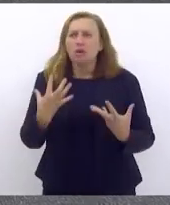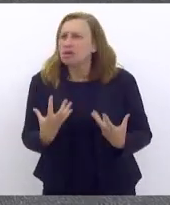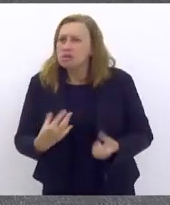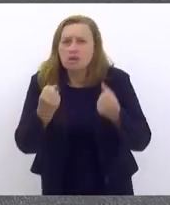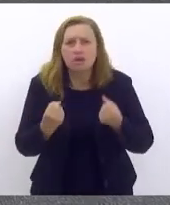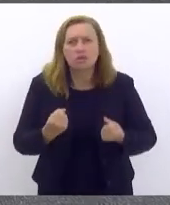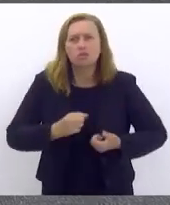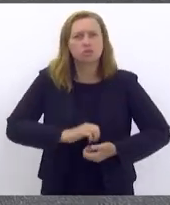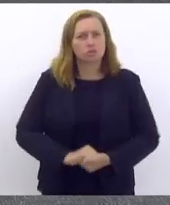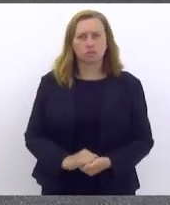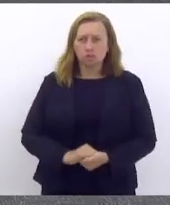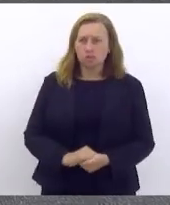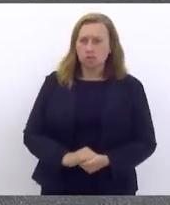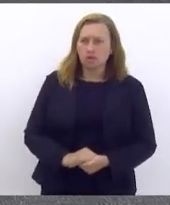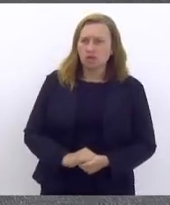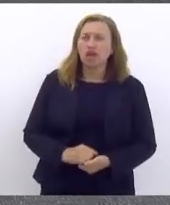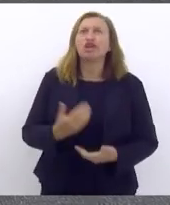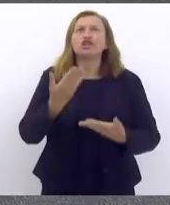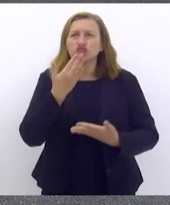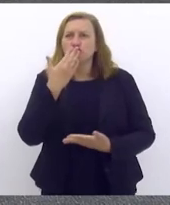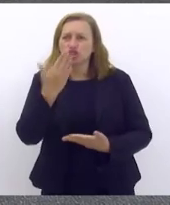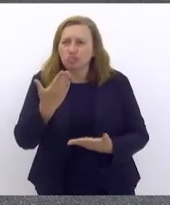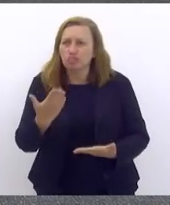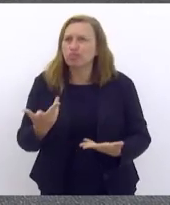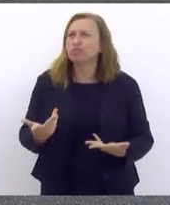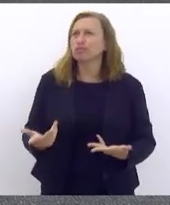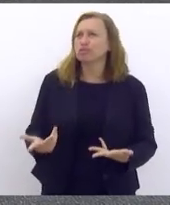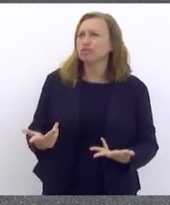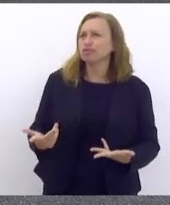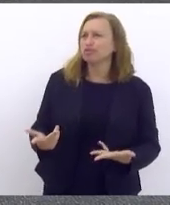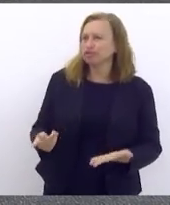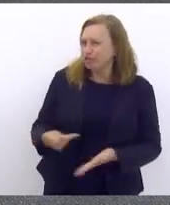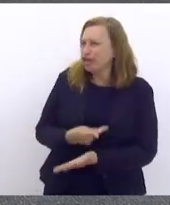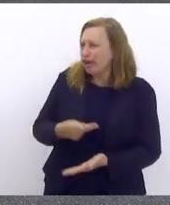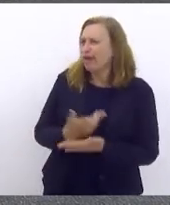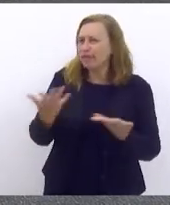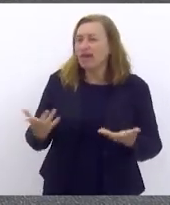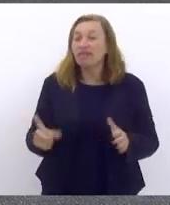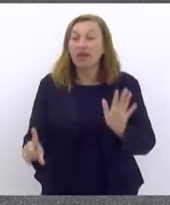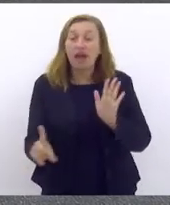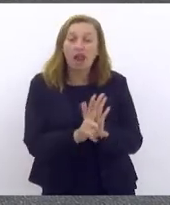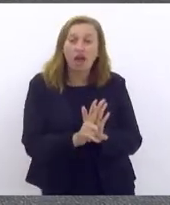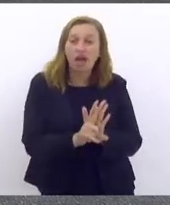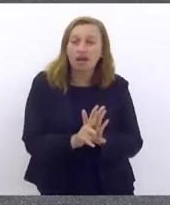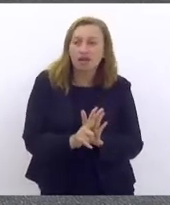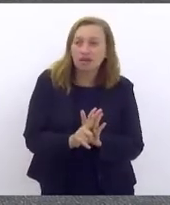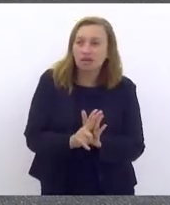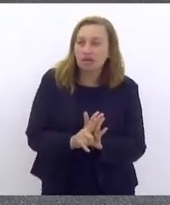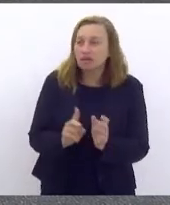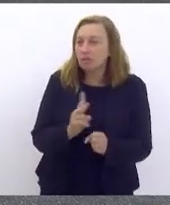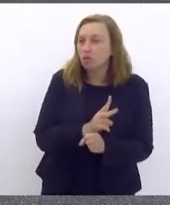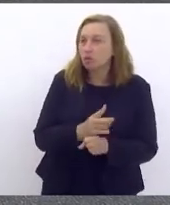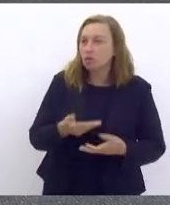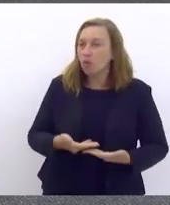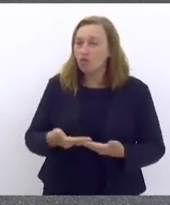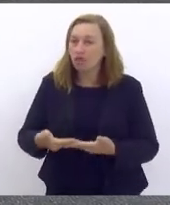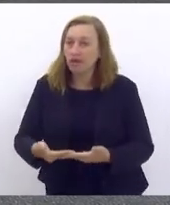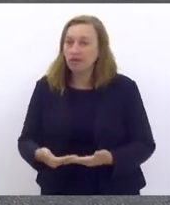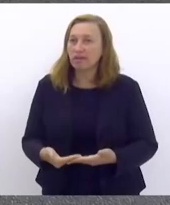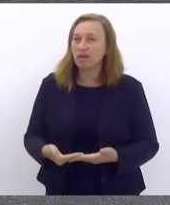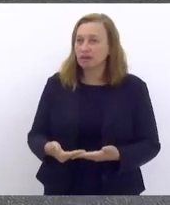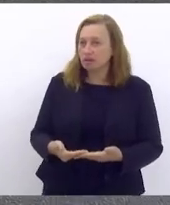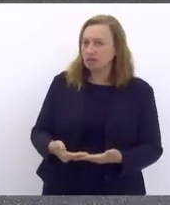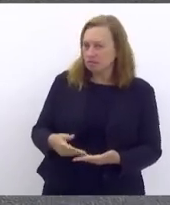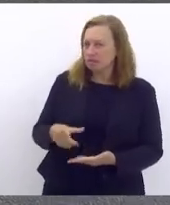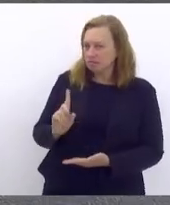inaceitável, né, conviver com esse tipo de hipocrisia. Existe a lei da procura e da oferta. Não é isso? Não existe a